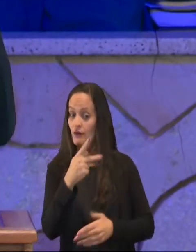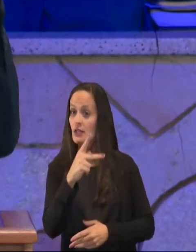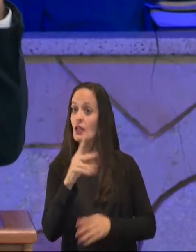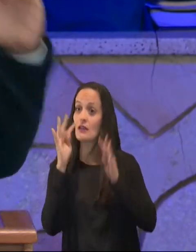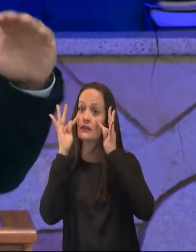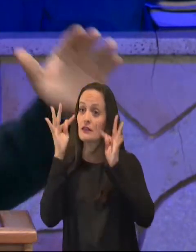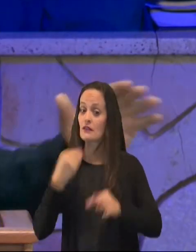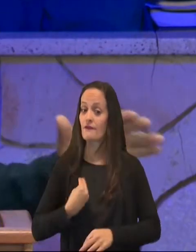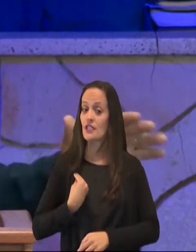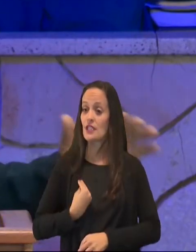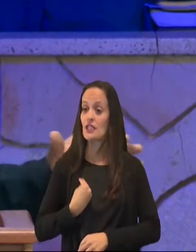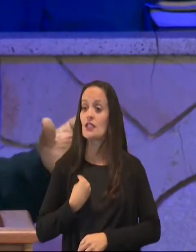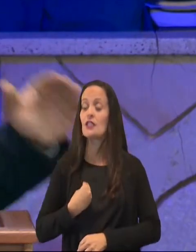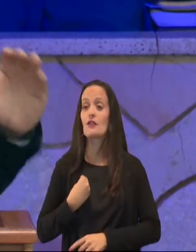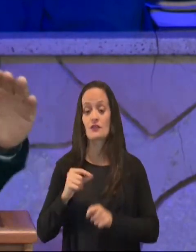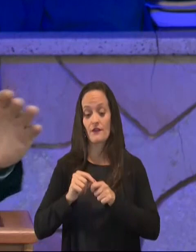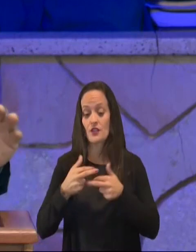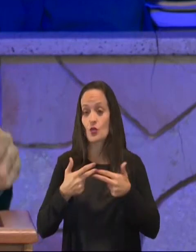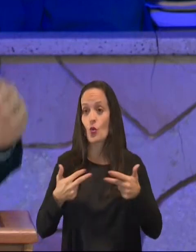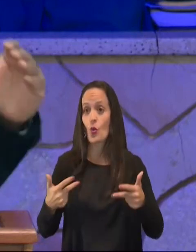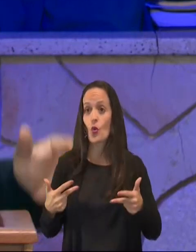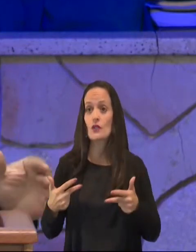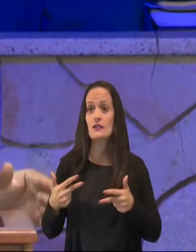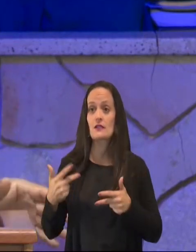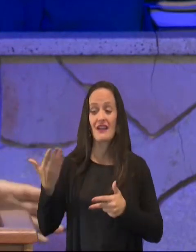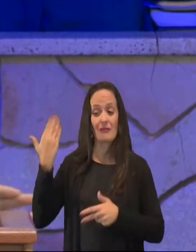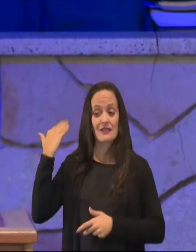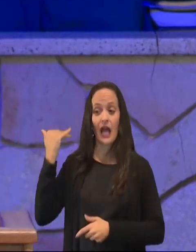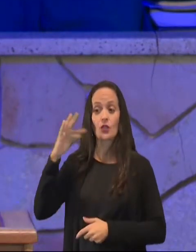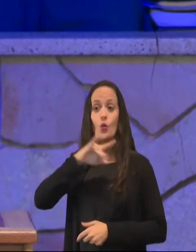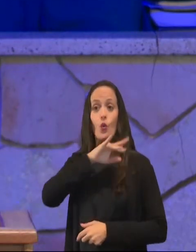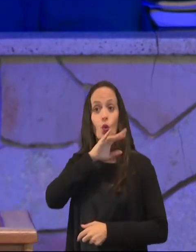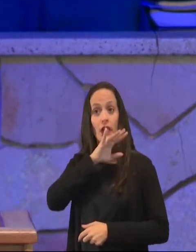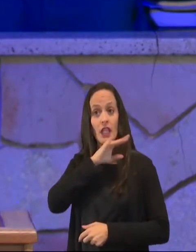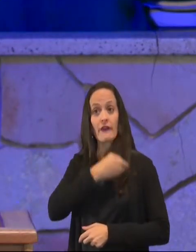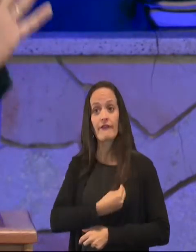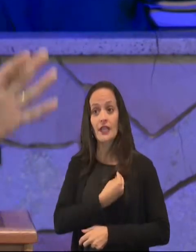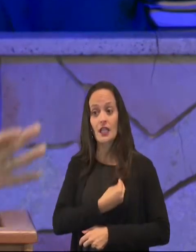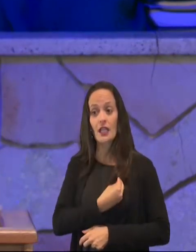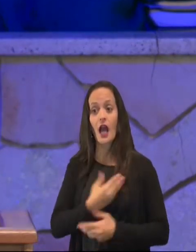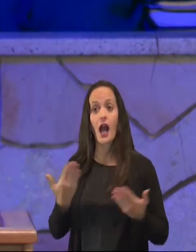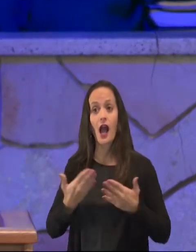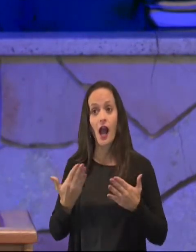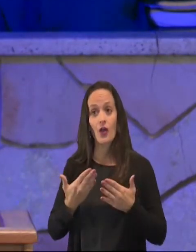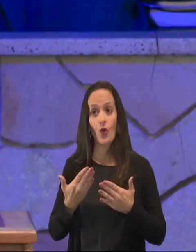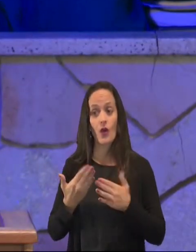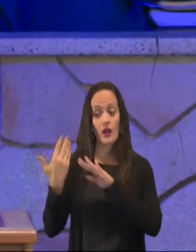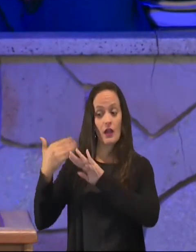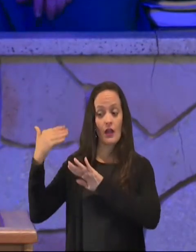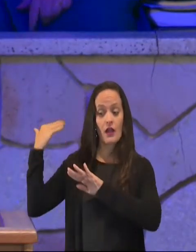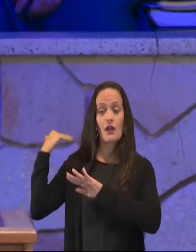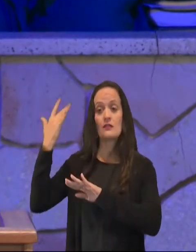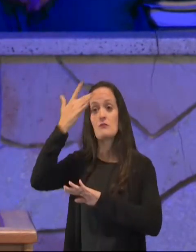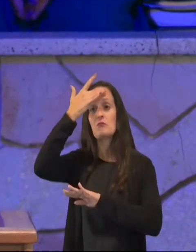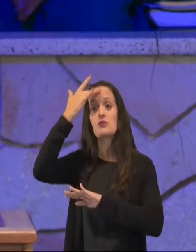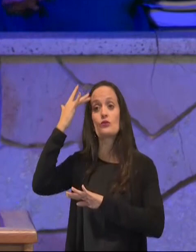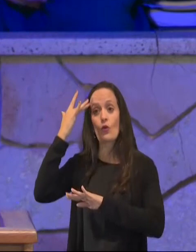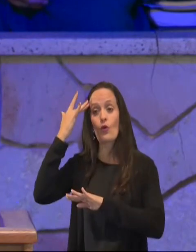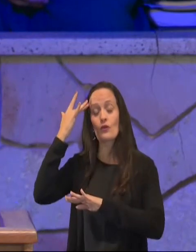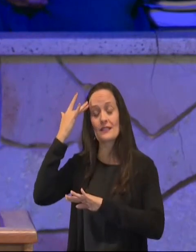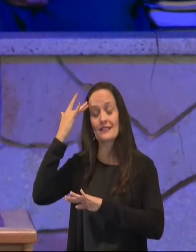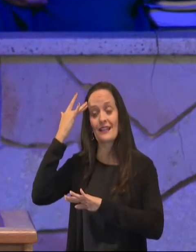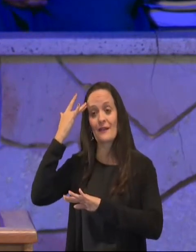você fez muitas coisas ruins para muitas pessoas, e essas pessoas estão aí, quem